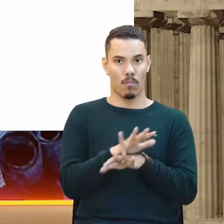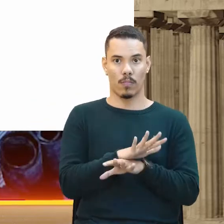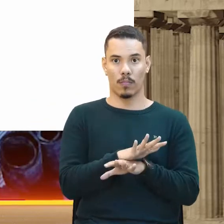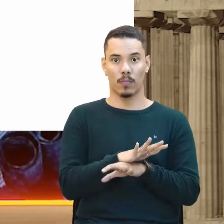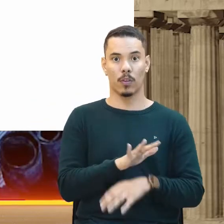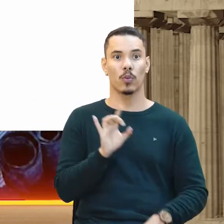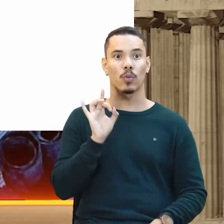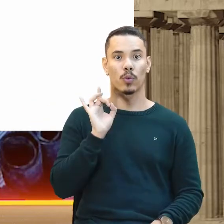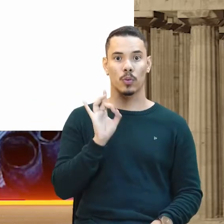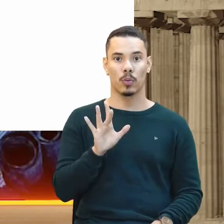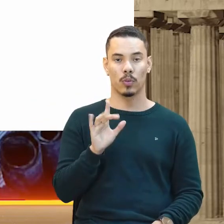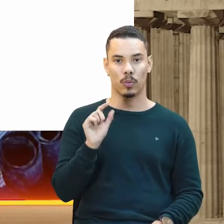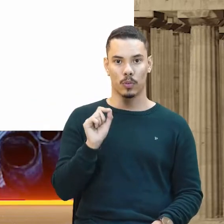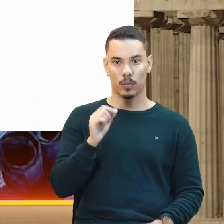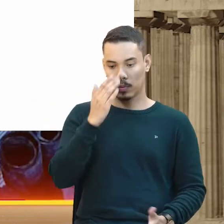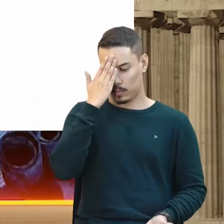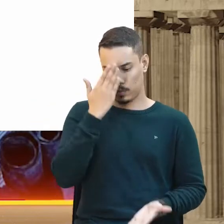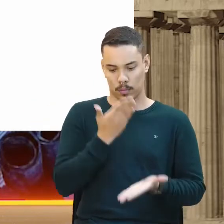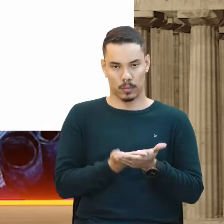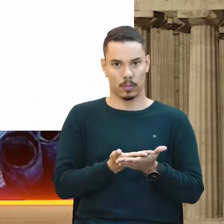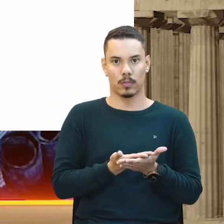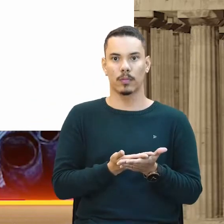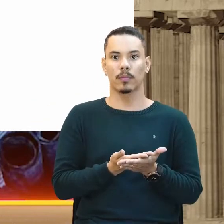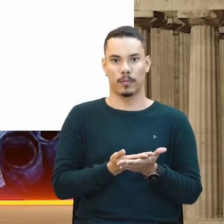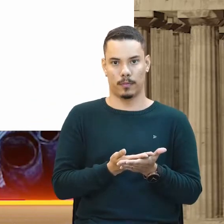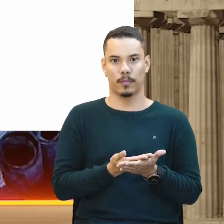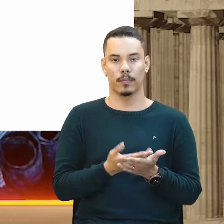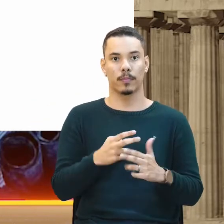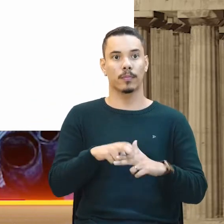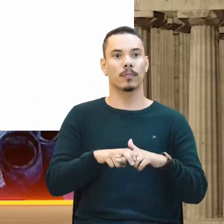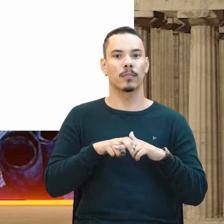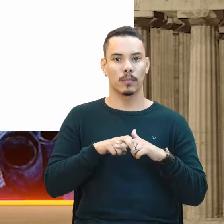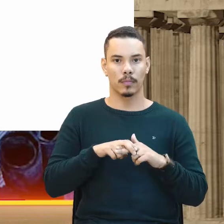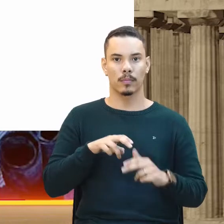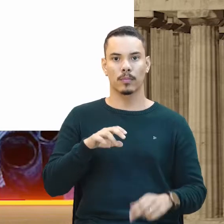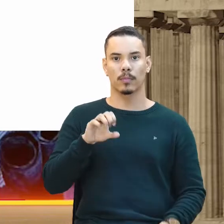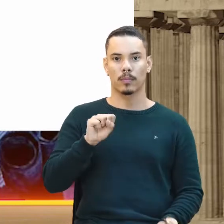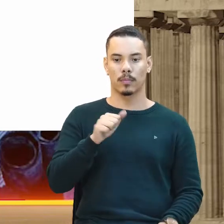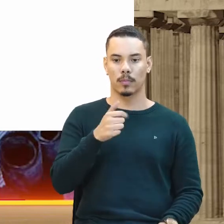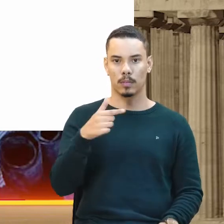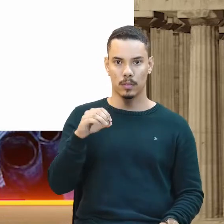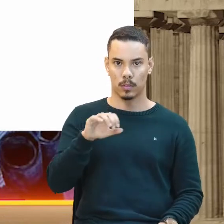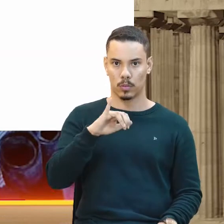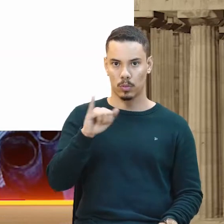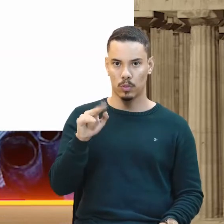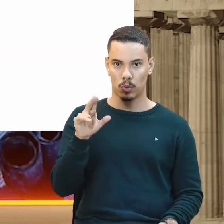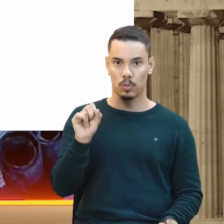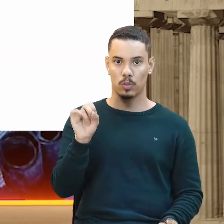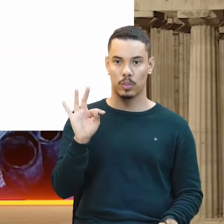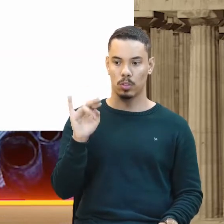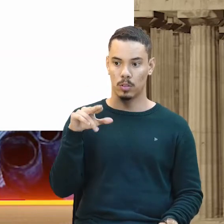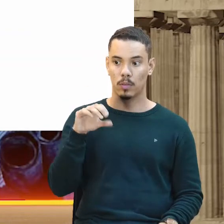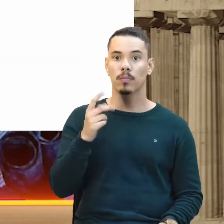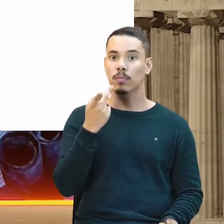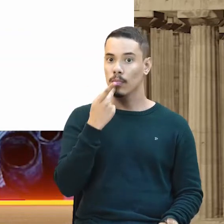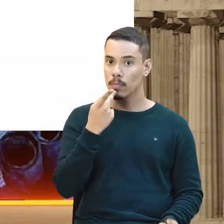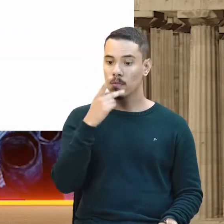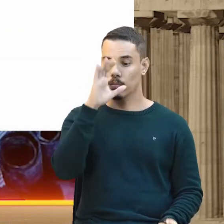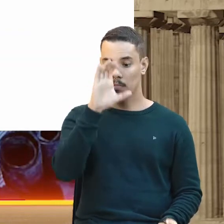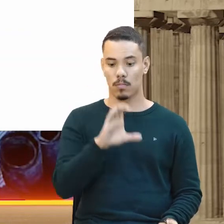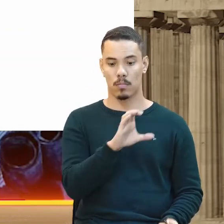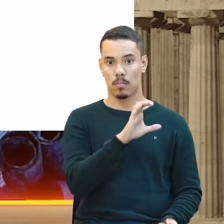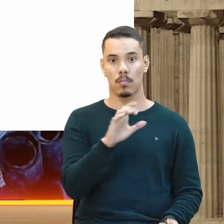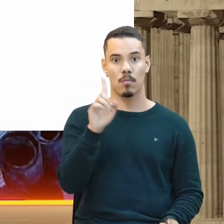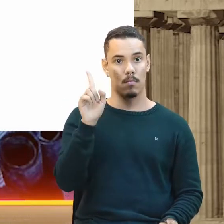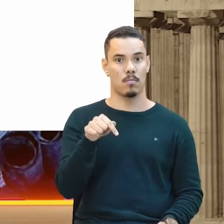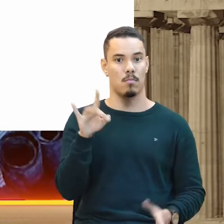somente acreditar. Então São Justino ele falava, o cristianismo é a verdadeira filosofia. E ele